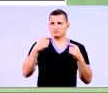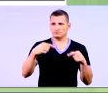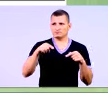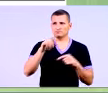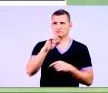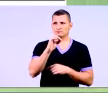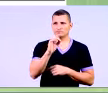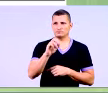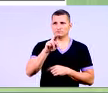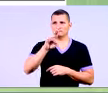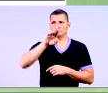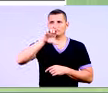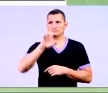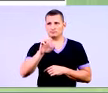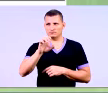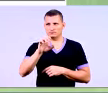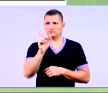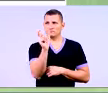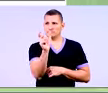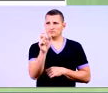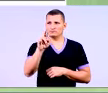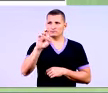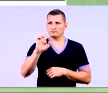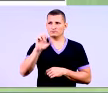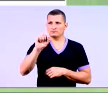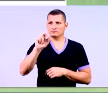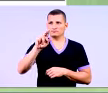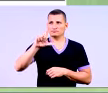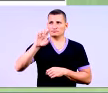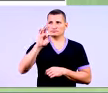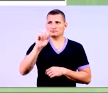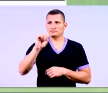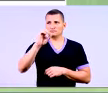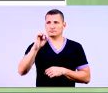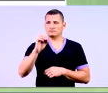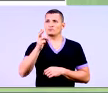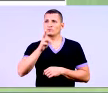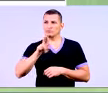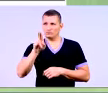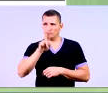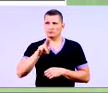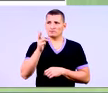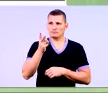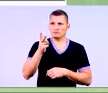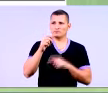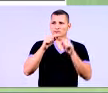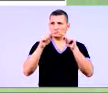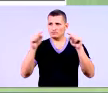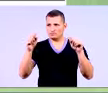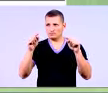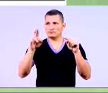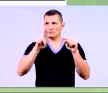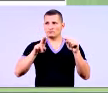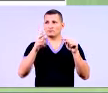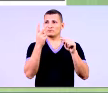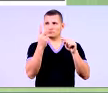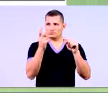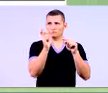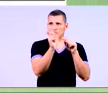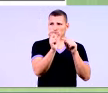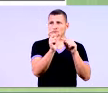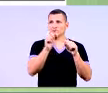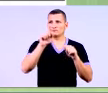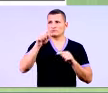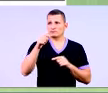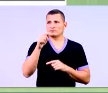variável resultado que usando a mesma linha também declare uma variável dias do tipo int notem que